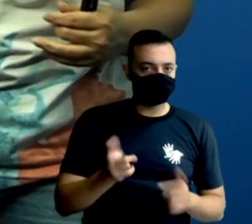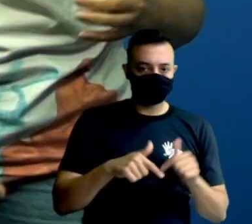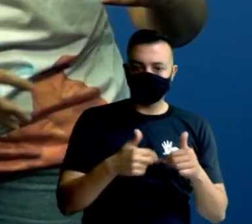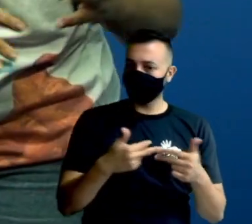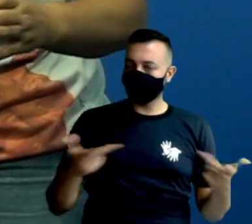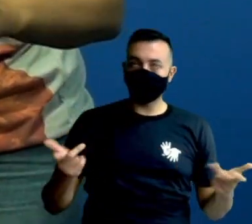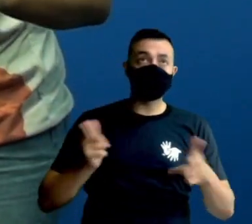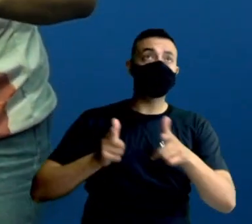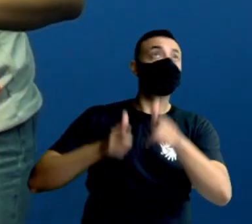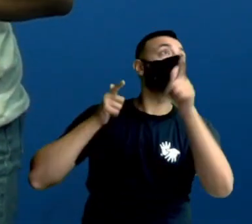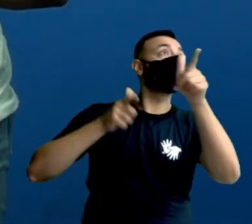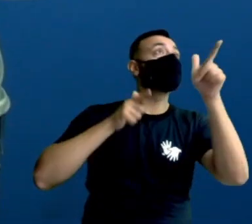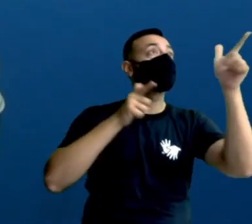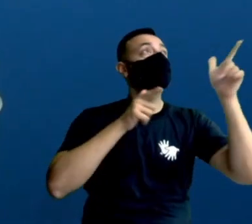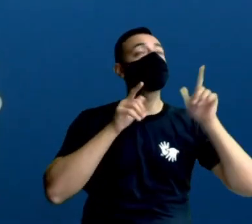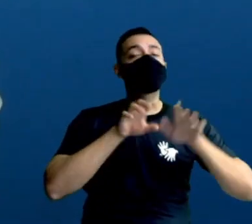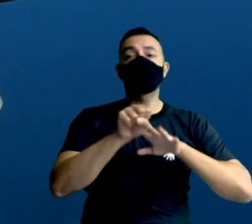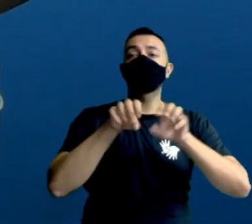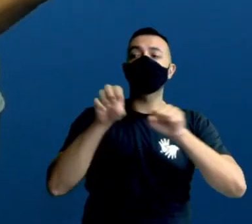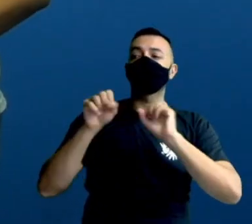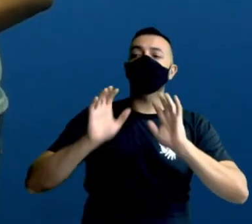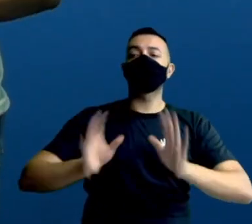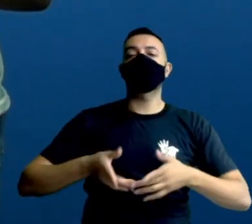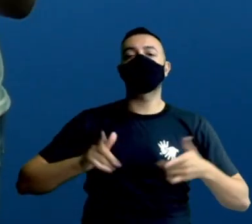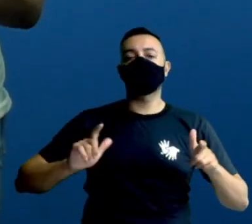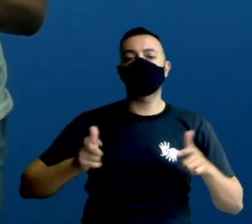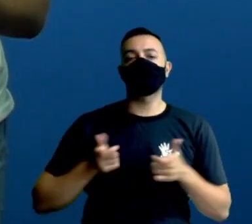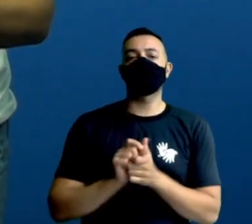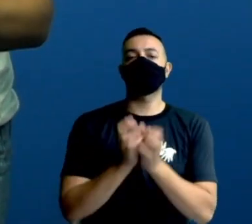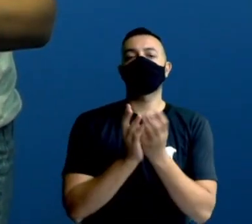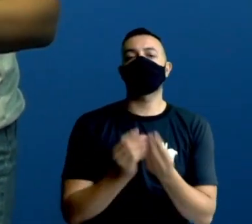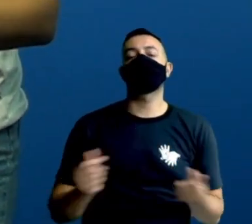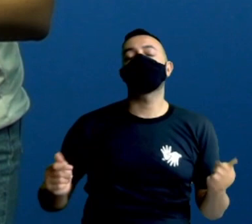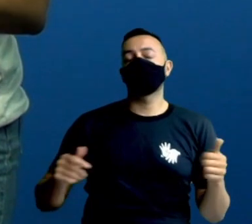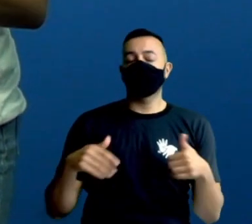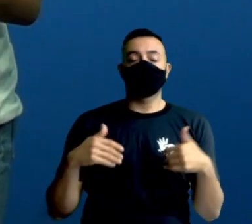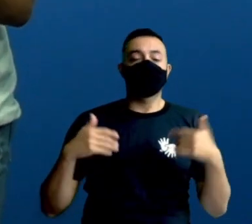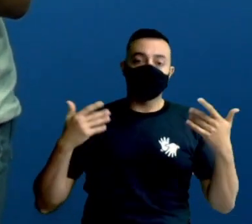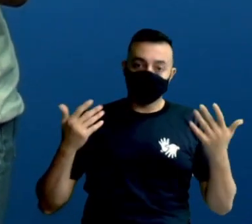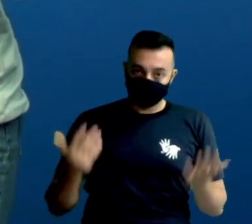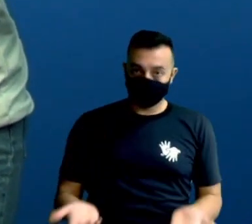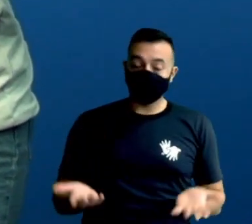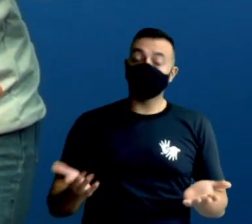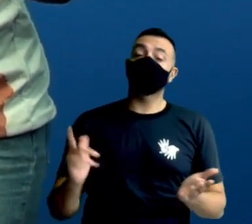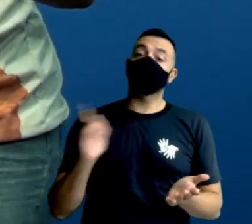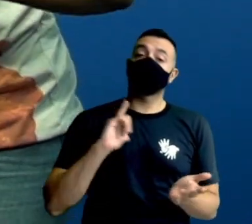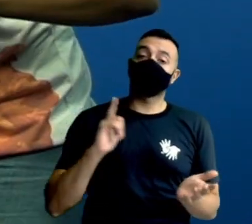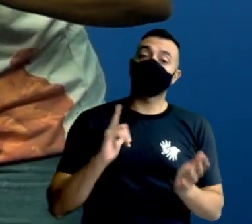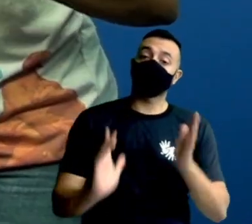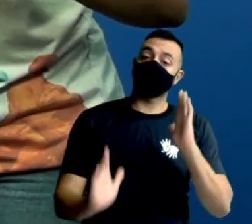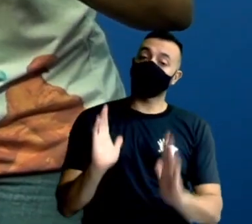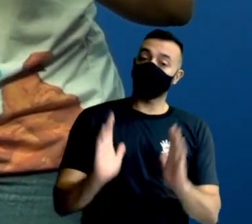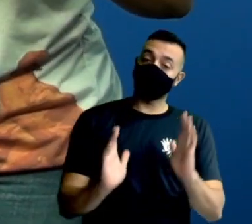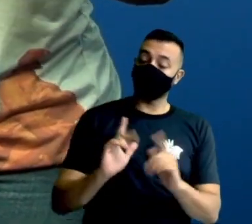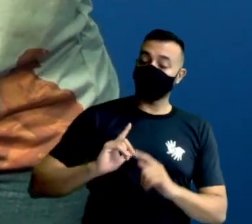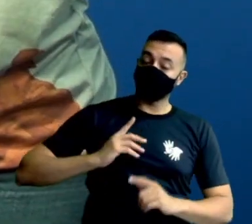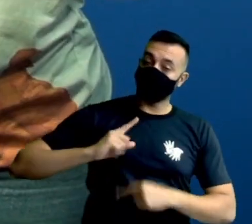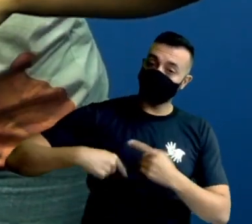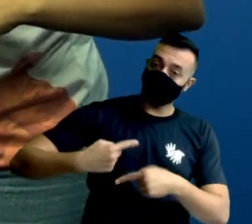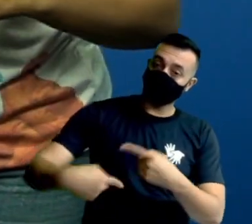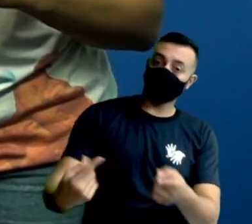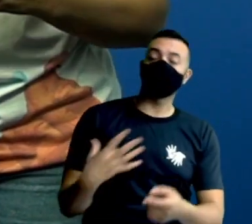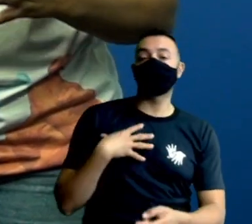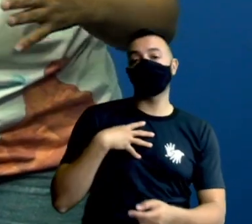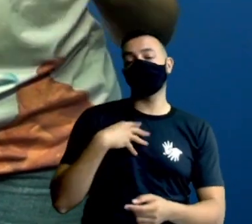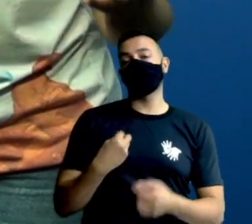que eles caçavam já tinham entrado em extinção, ou então nem tinha entrado em extinção, mas estava em período de reprodução, os